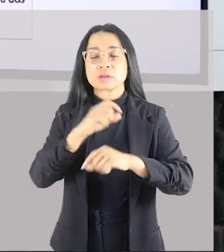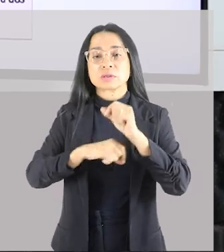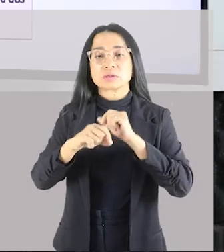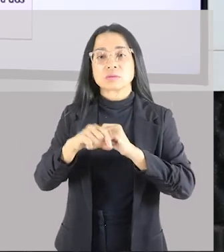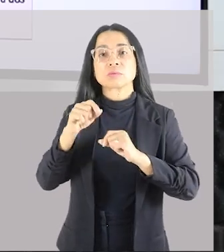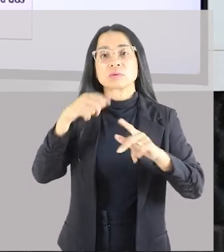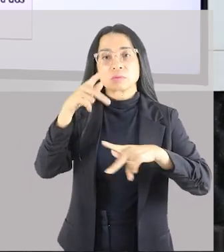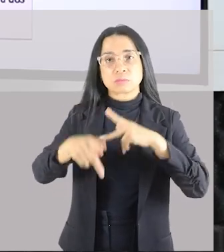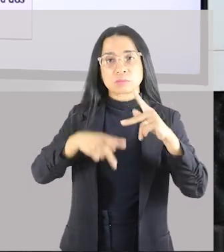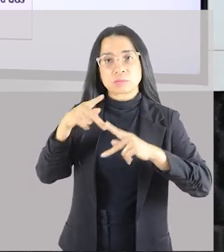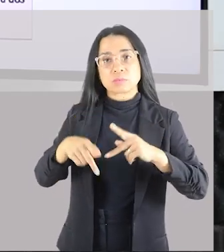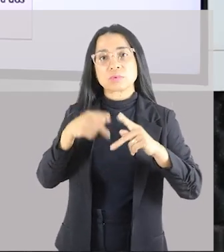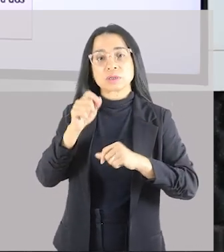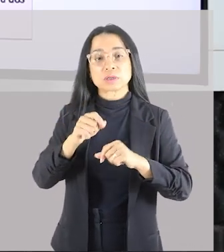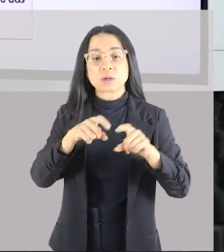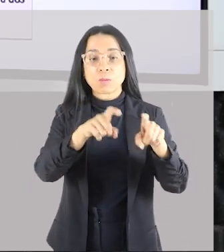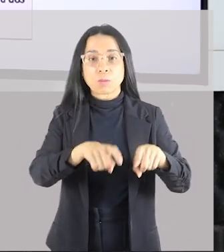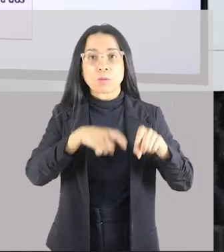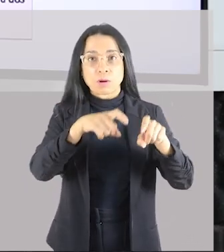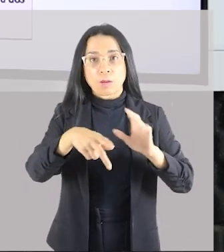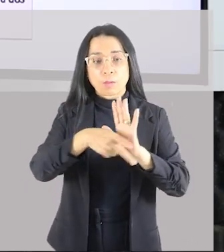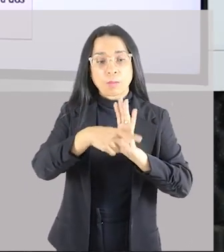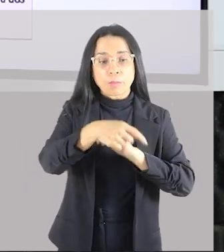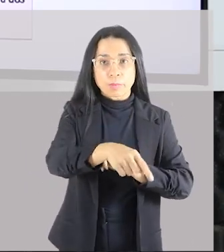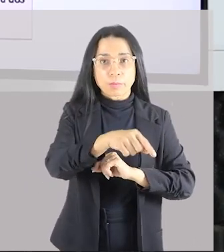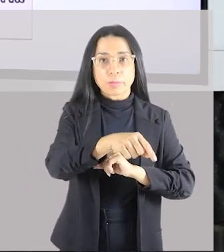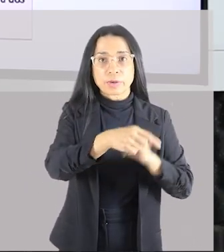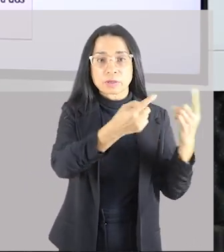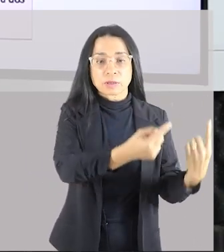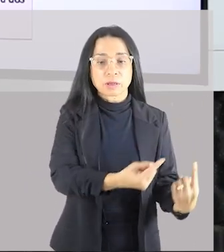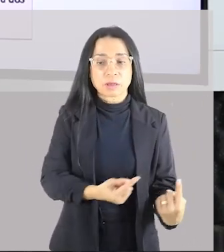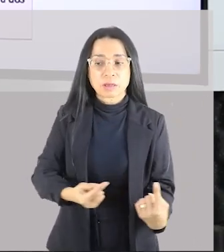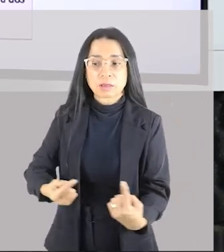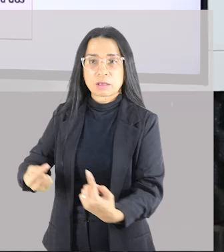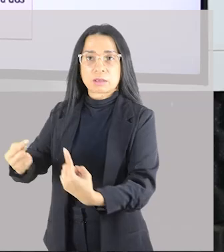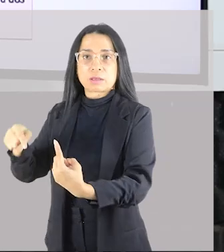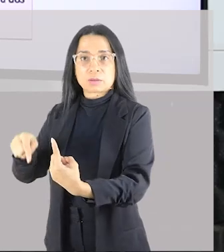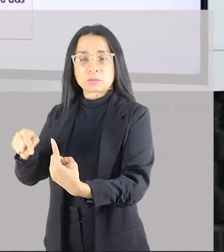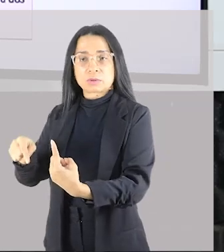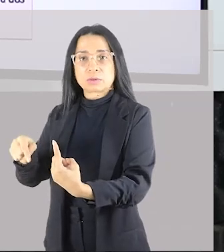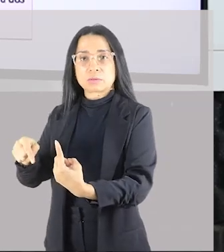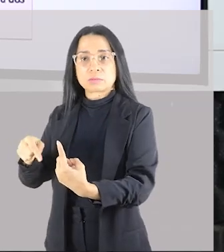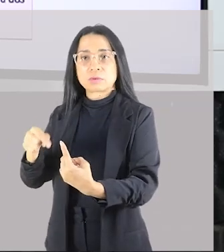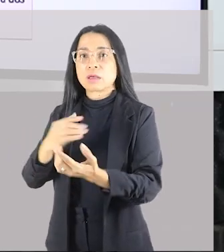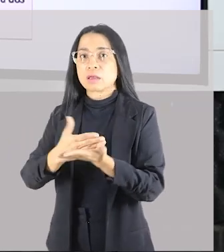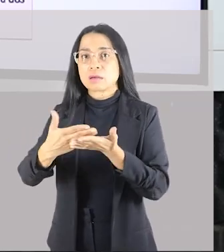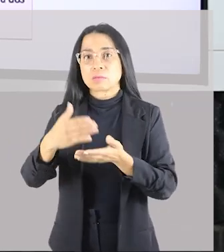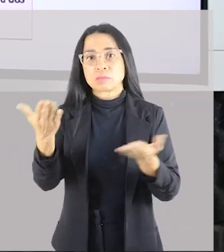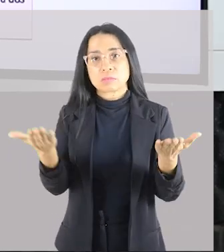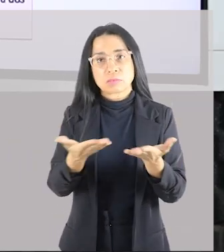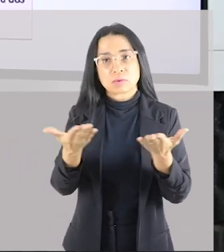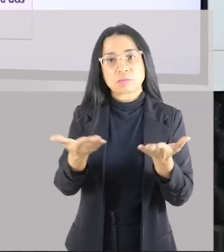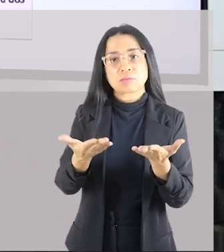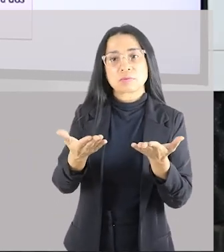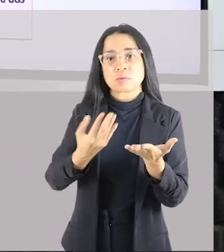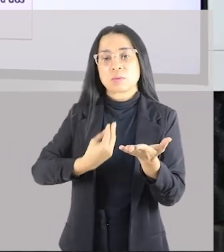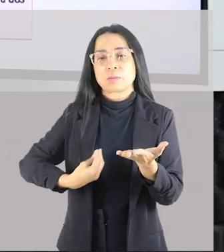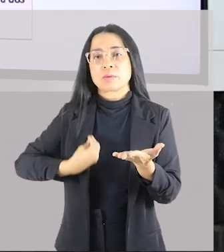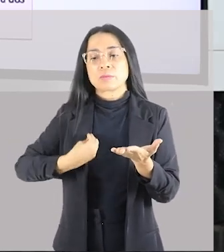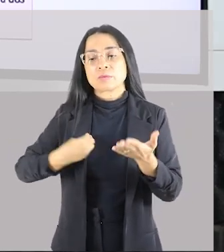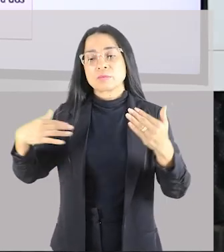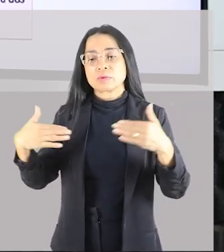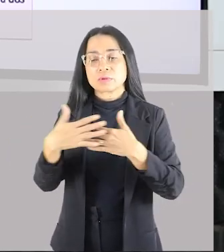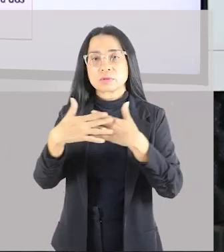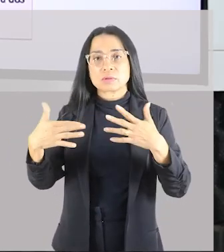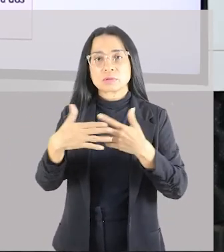que a população rural saía do campo, saía do campesinato e passava agora a habitar nas